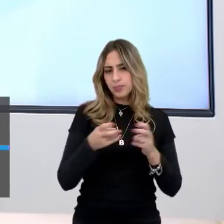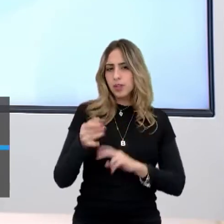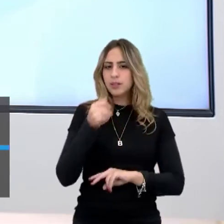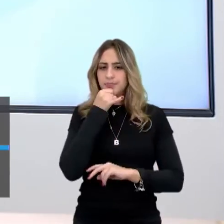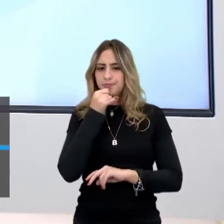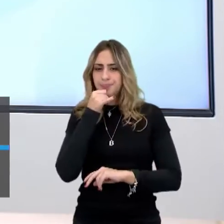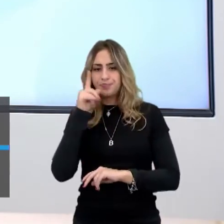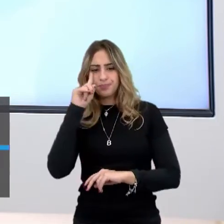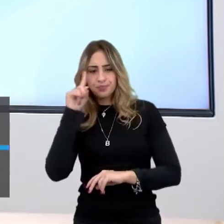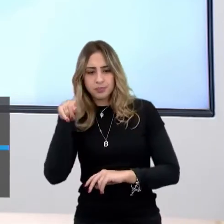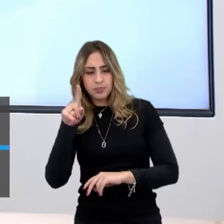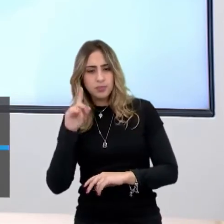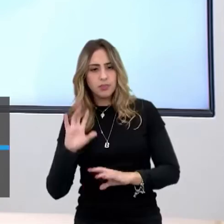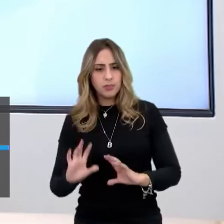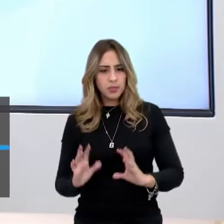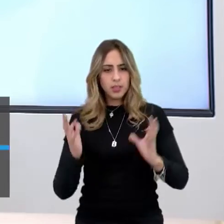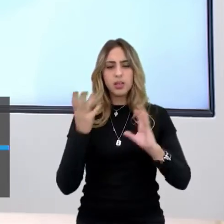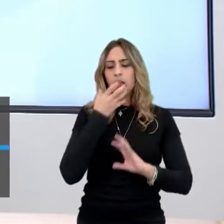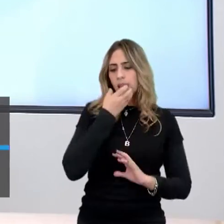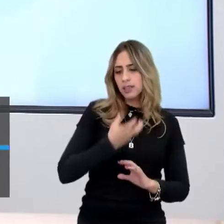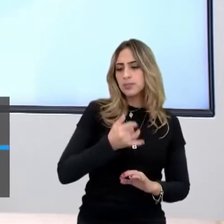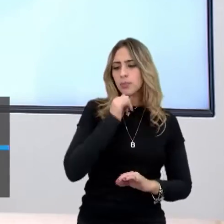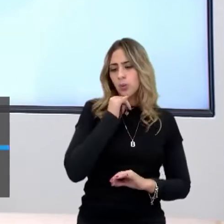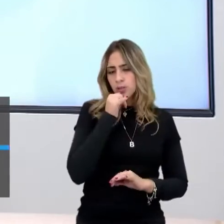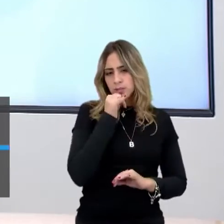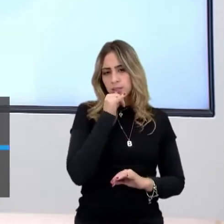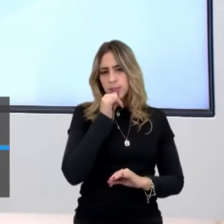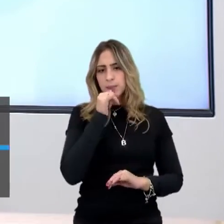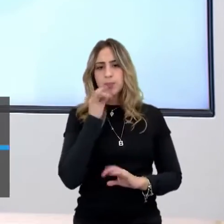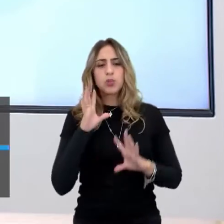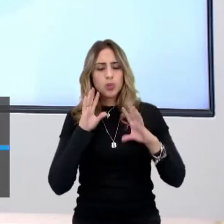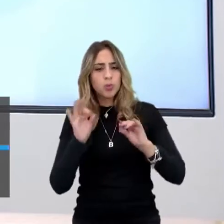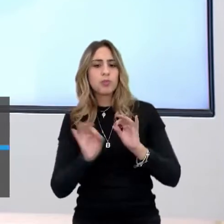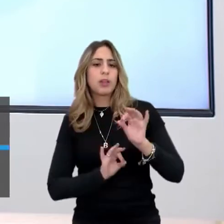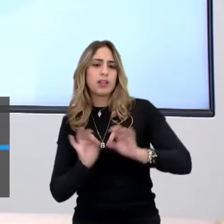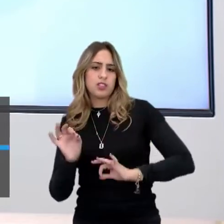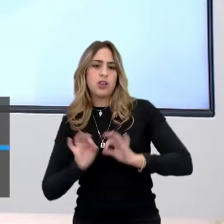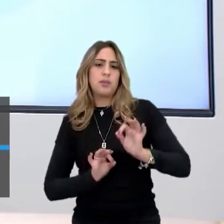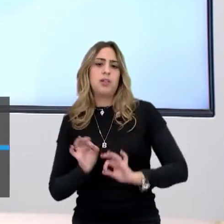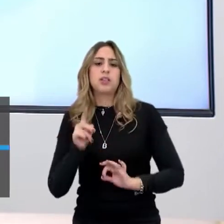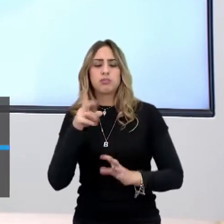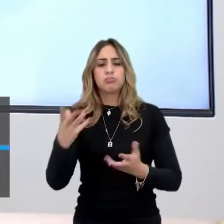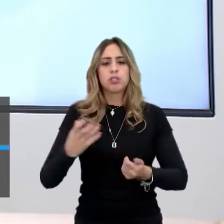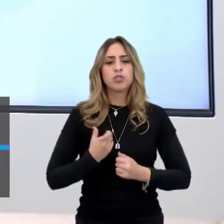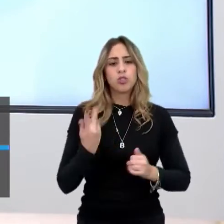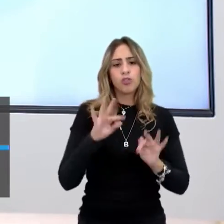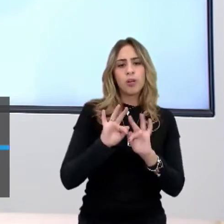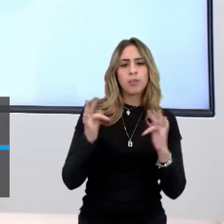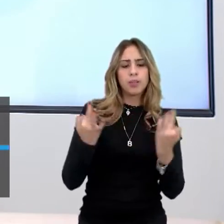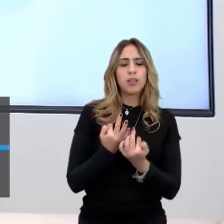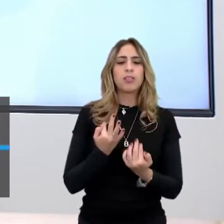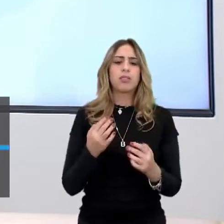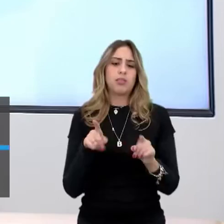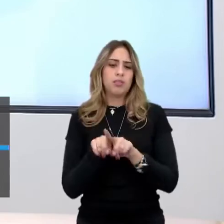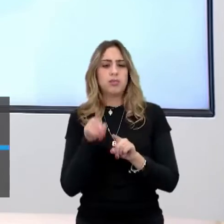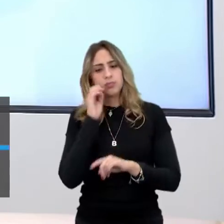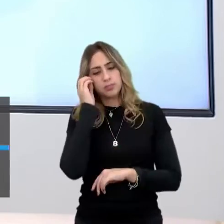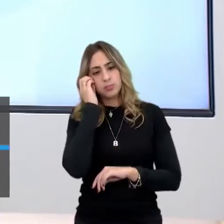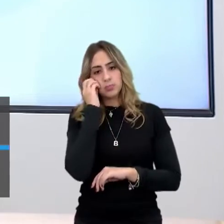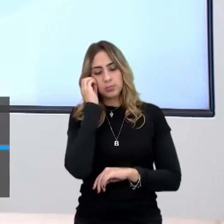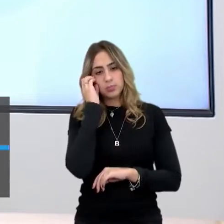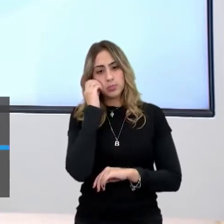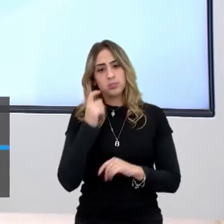que nos meses de festa, em dezembro, por exemplo, né, você faz todo um planejamento aí, para receber sua família, etc. Então, os gastos